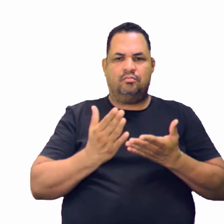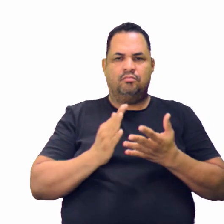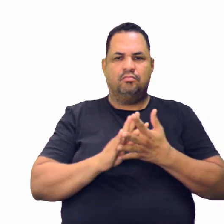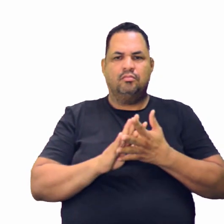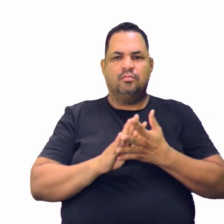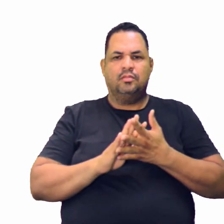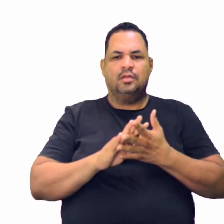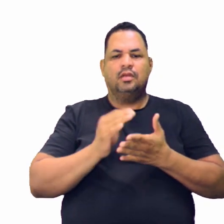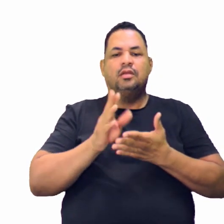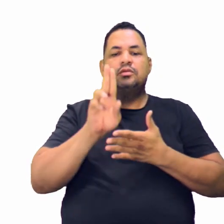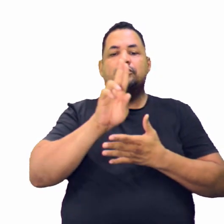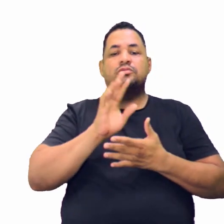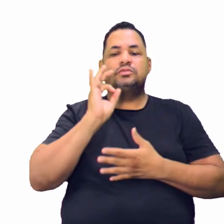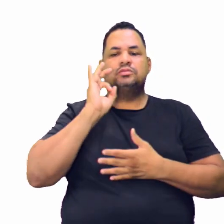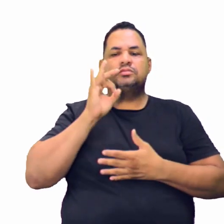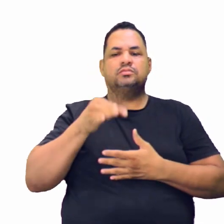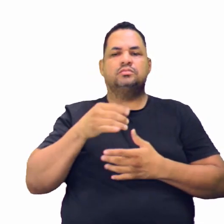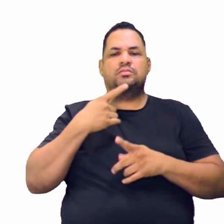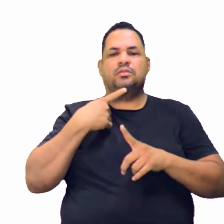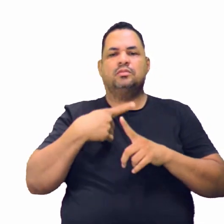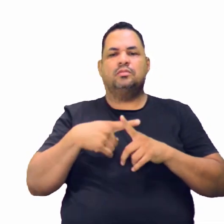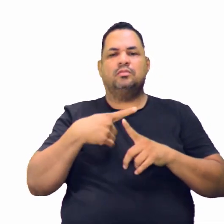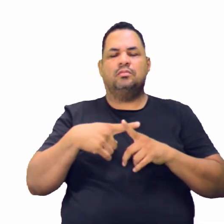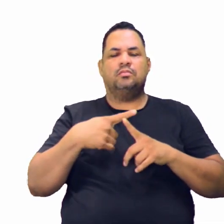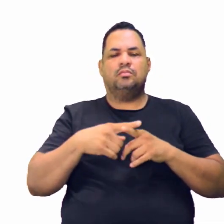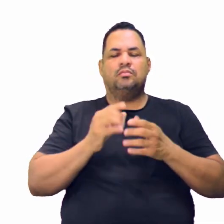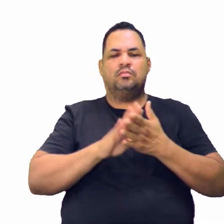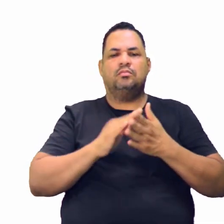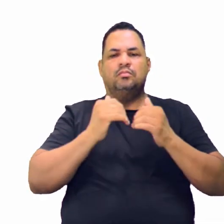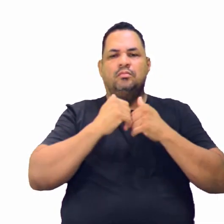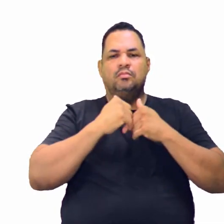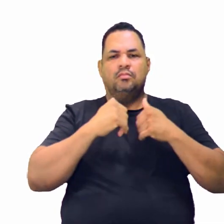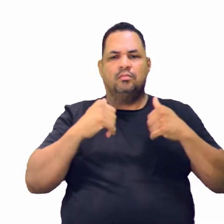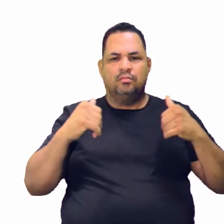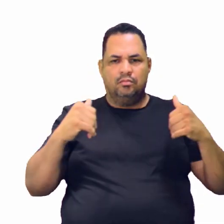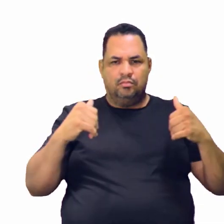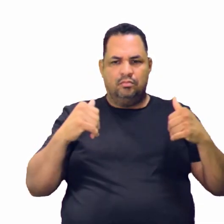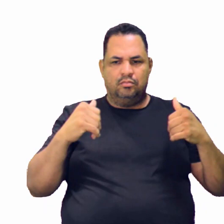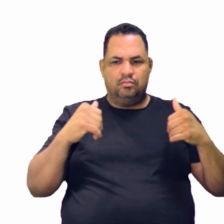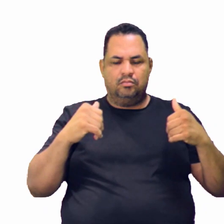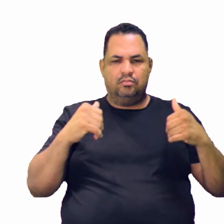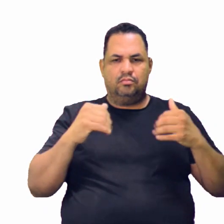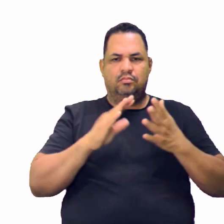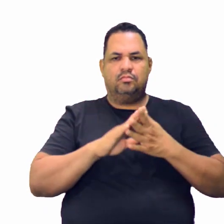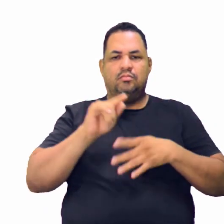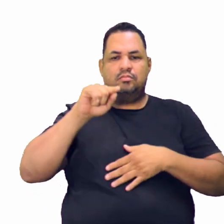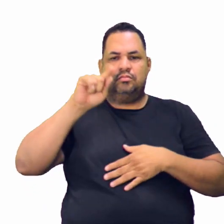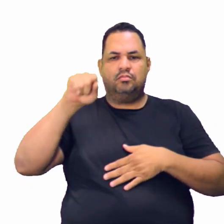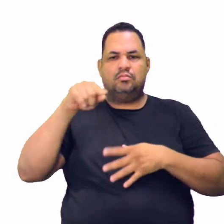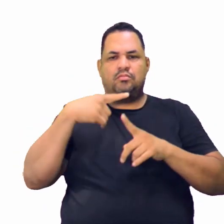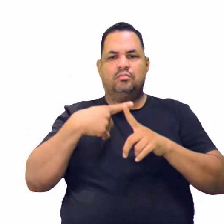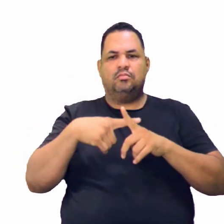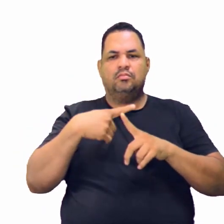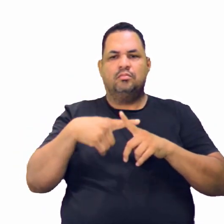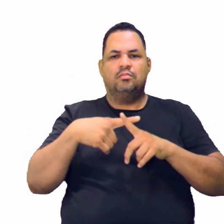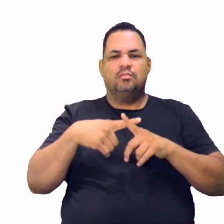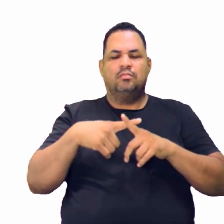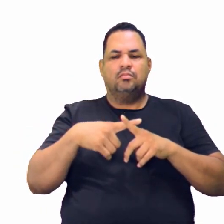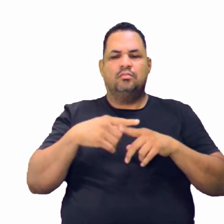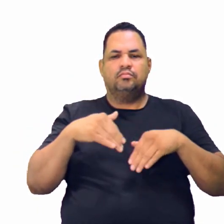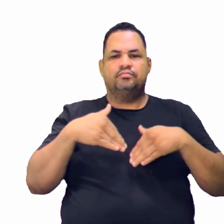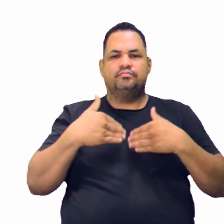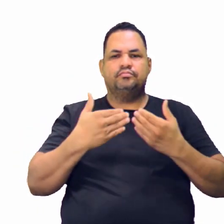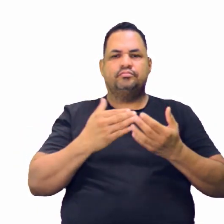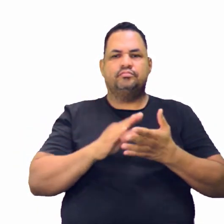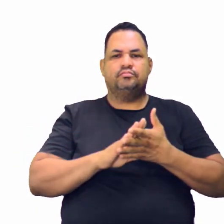prega corretamente. Ele faz o porquê separado, olha só, com acento, porque é